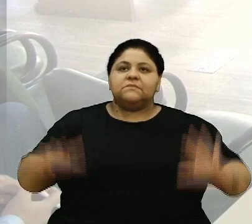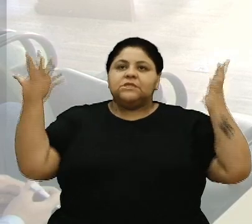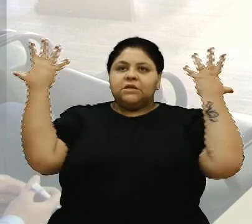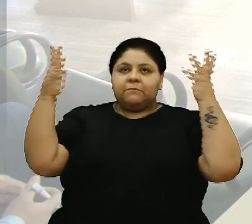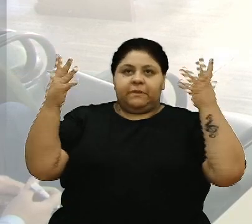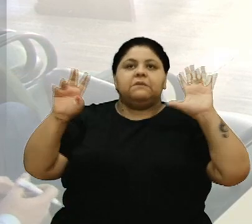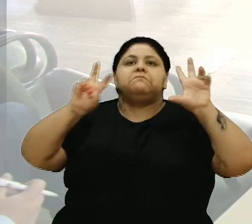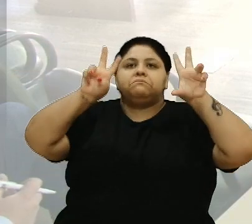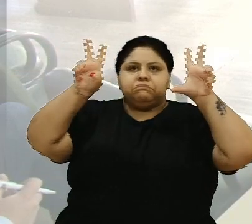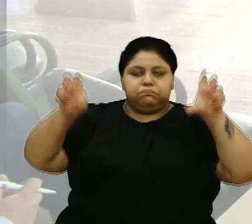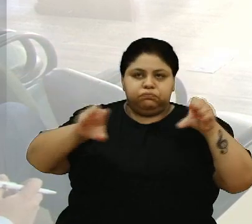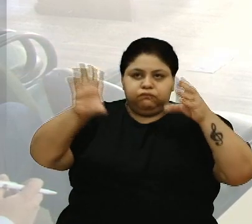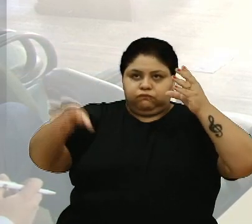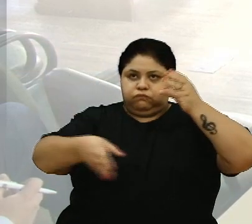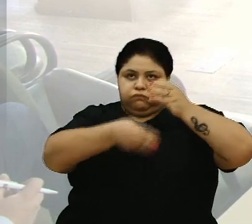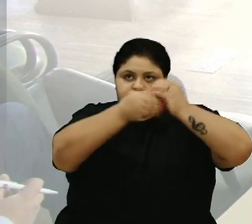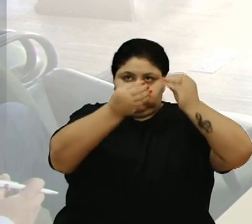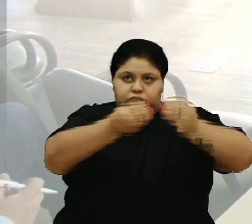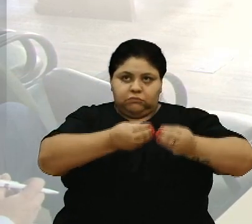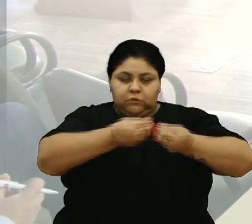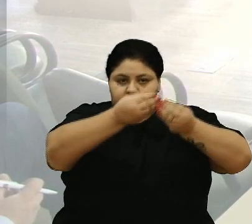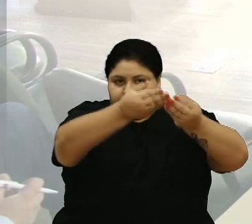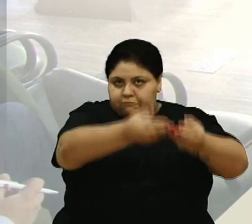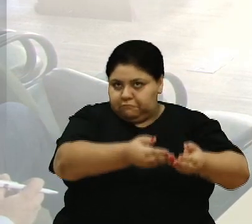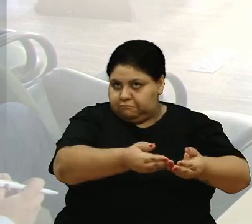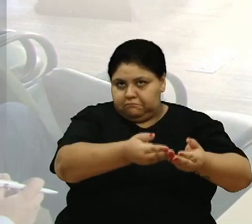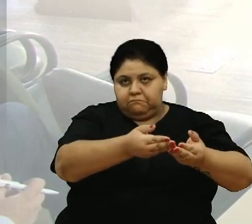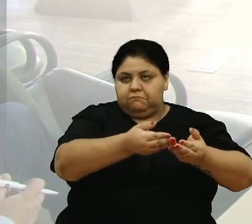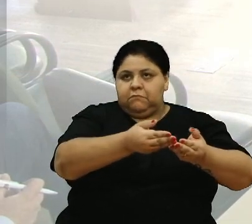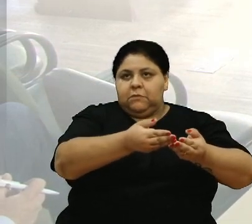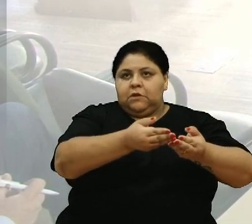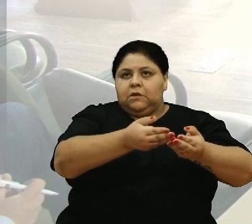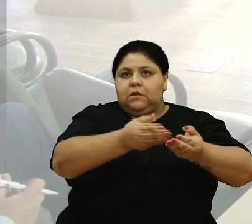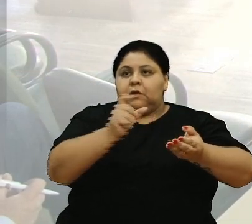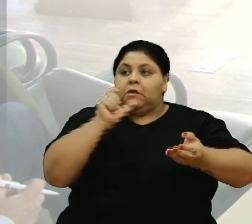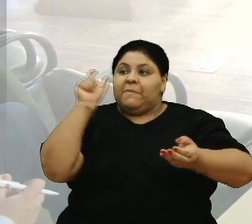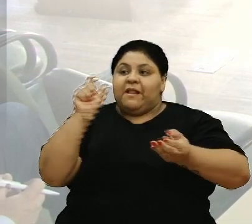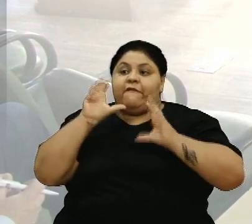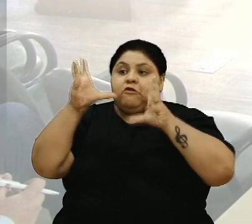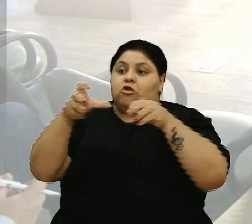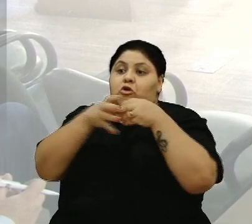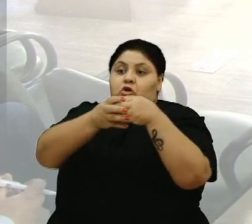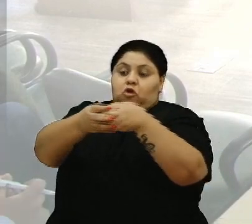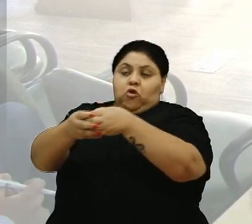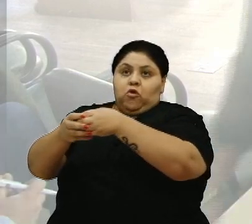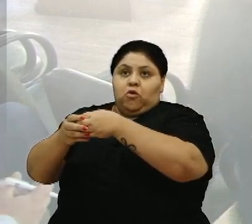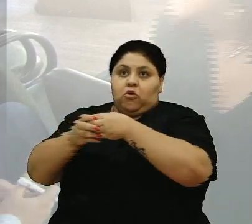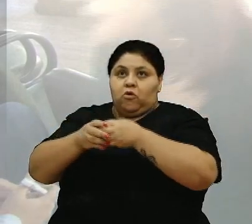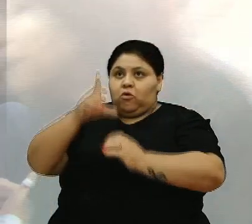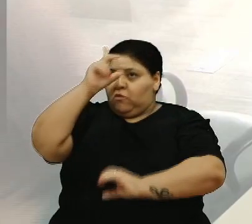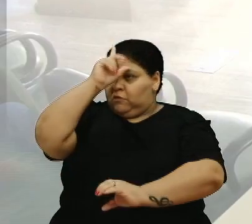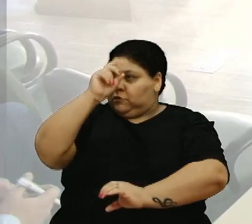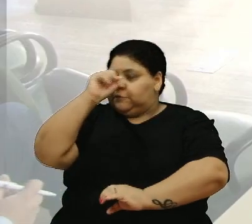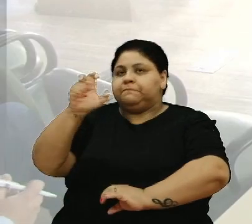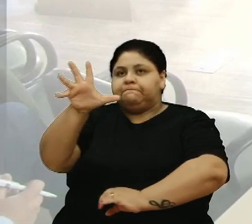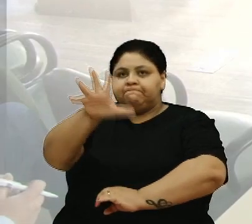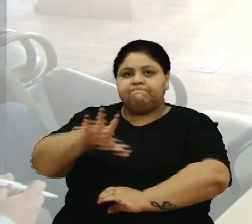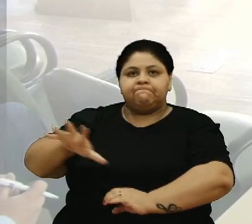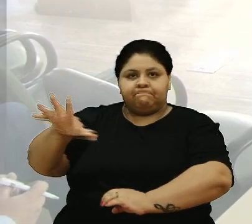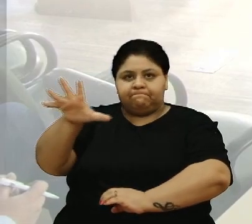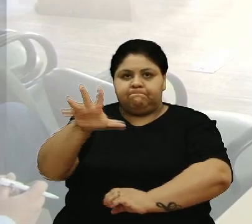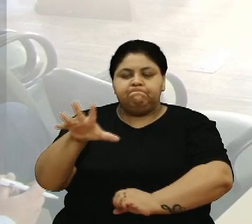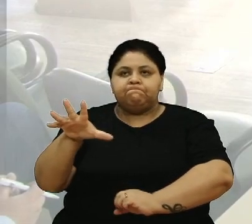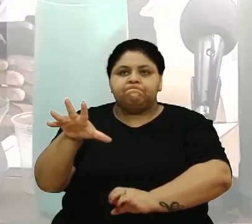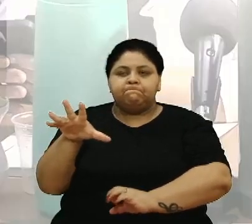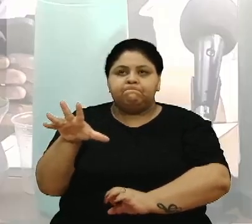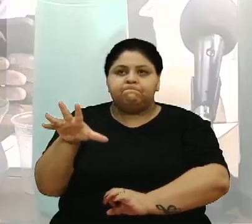dessa emenda individual parlamentar, e palavras de toda a equipe, em especial do Hospital Geral, né, de que foi